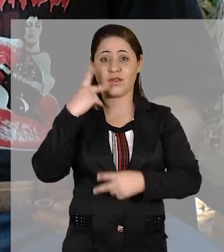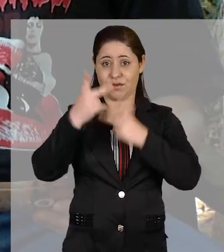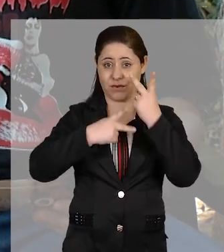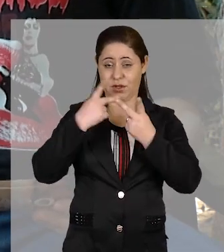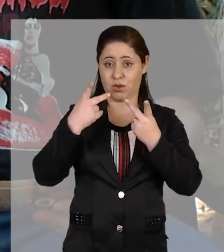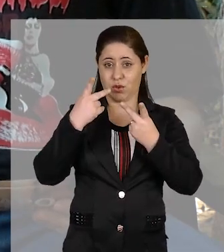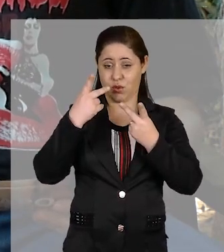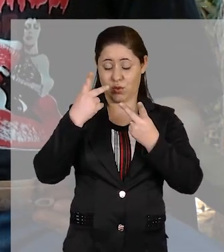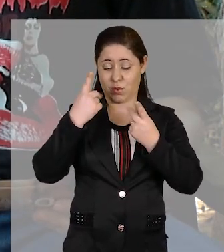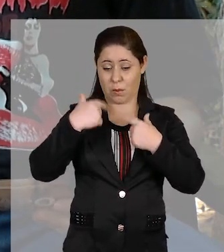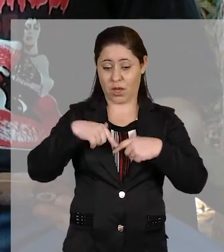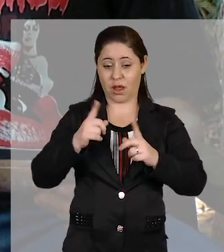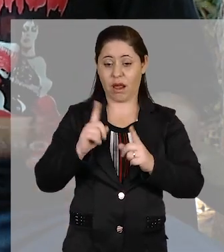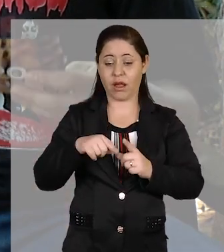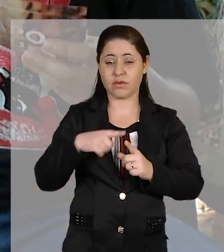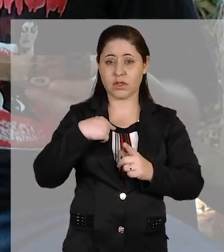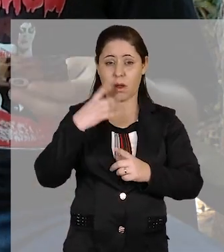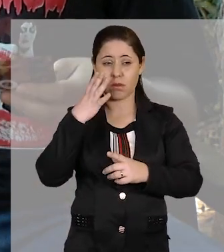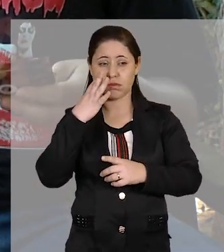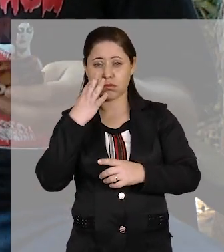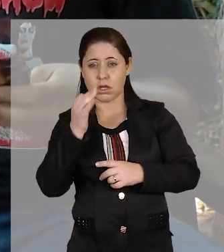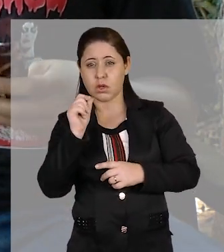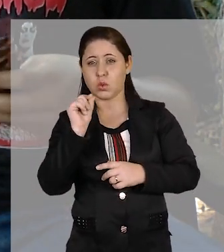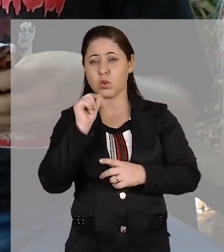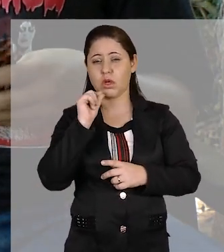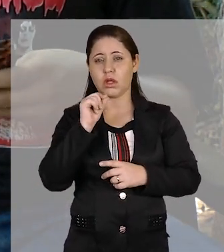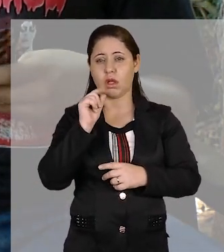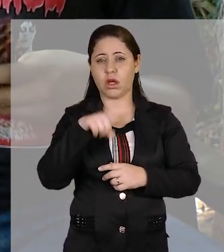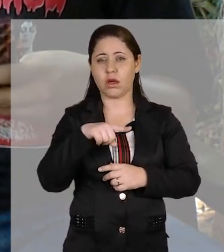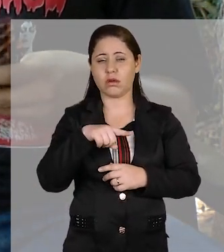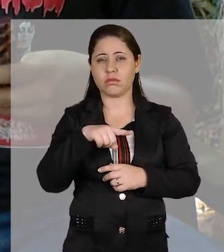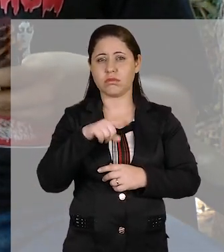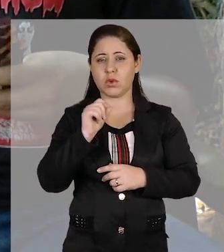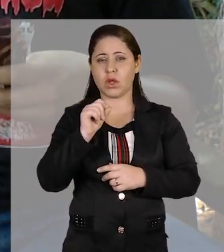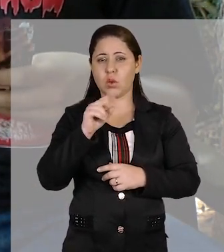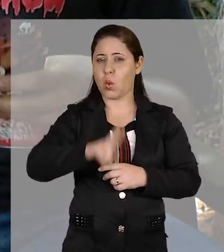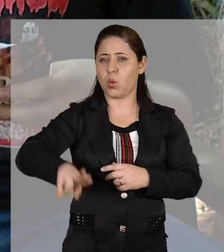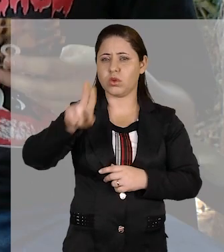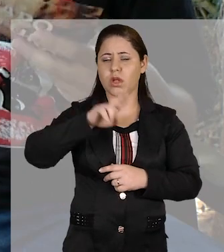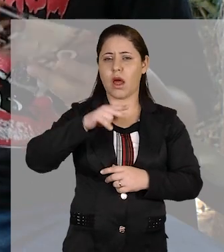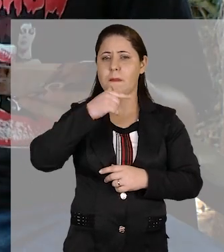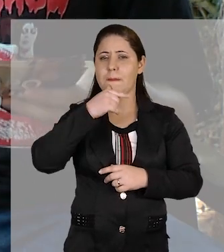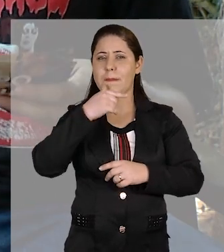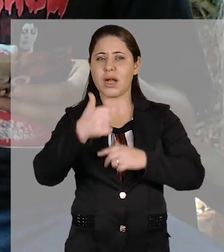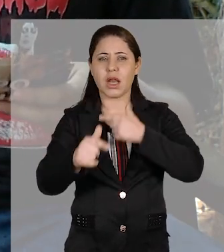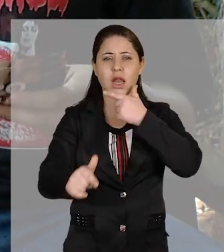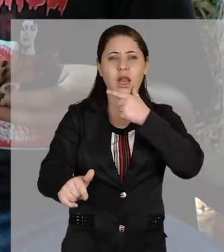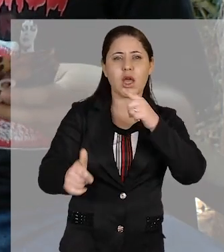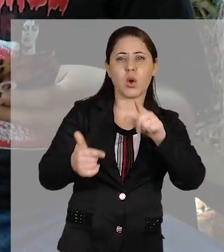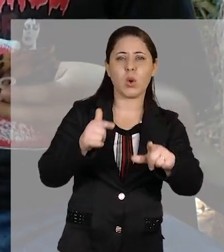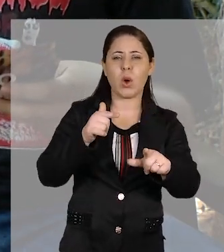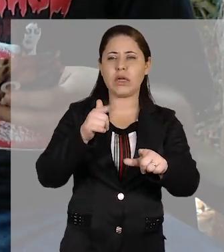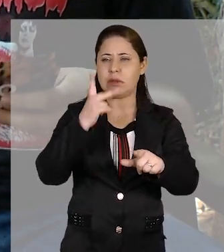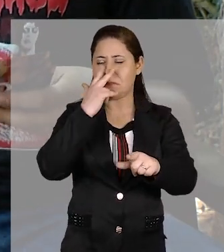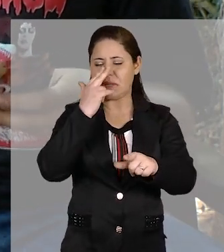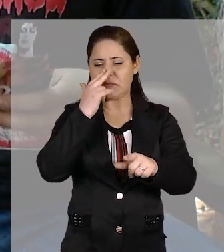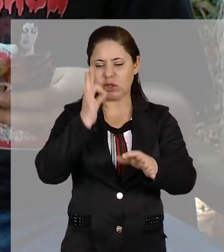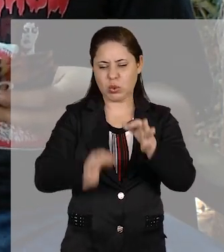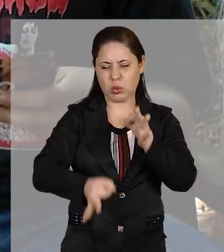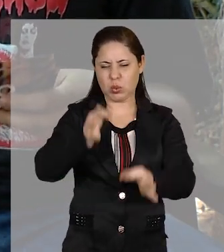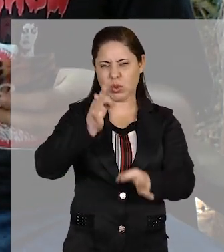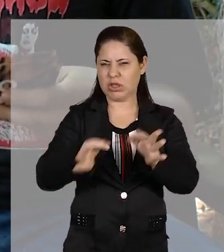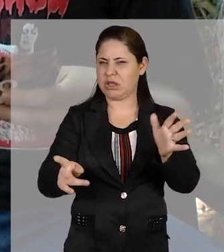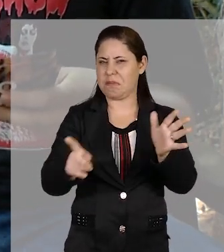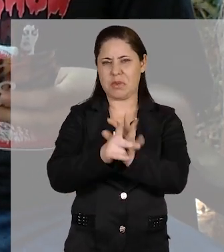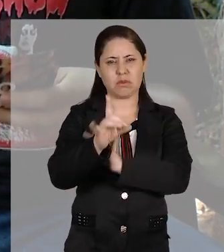comigo é que você ficou muito atenta para não utilizar uma linguagem muito jurídica,